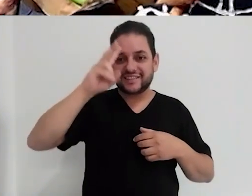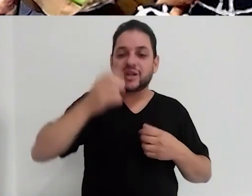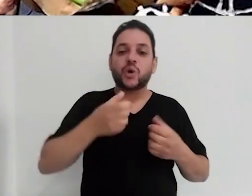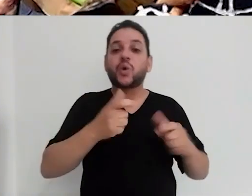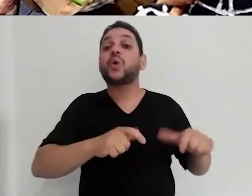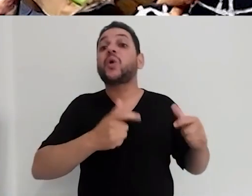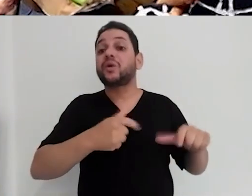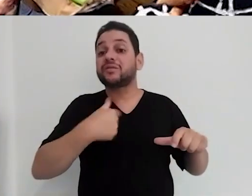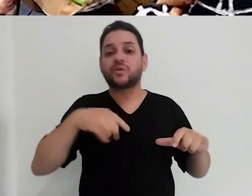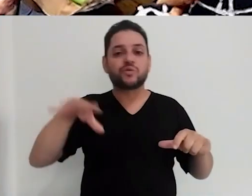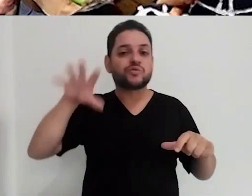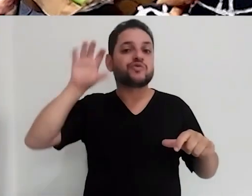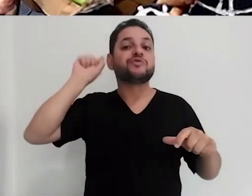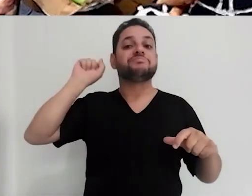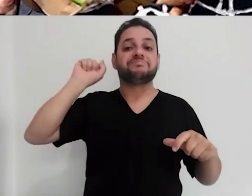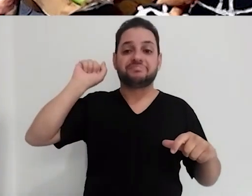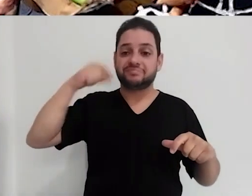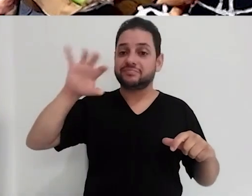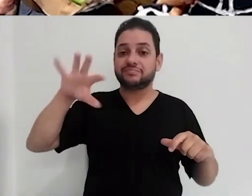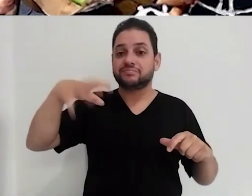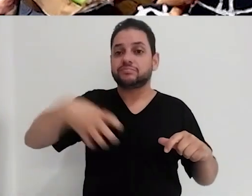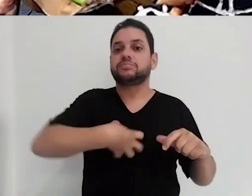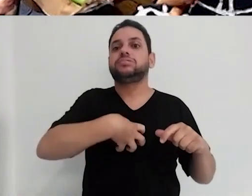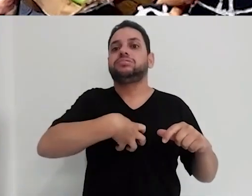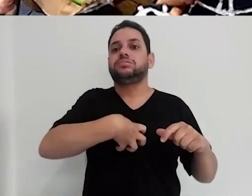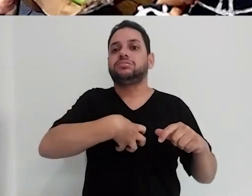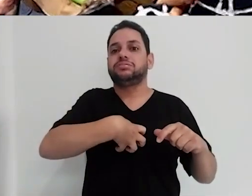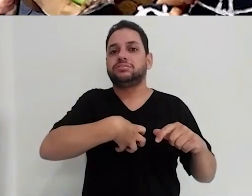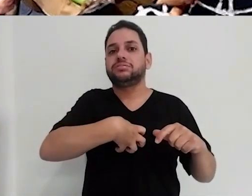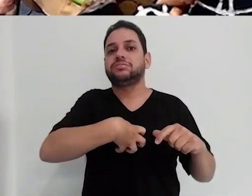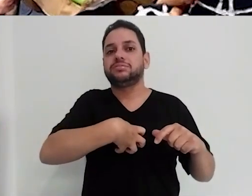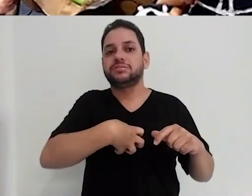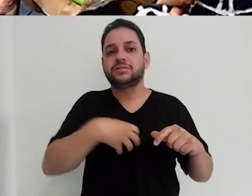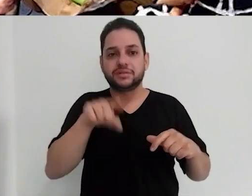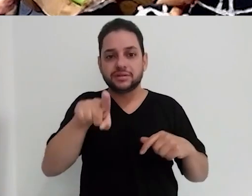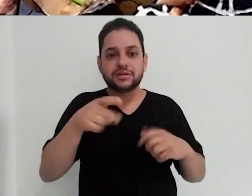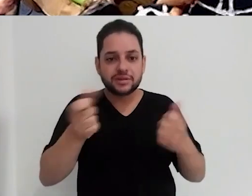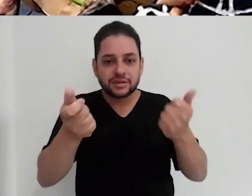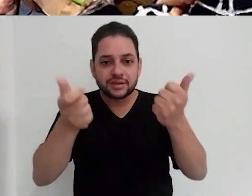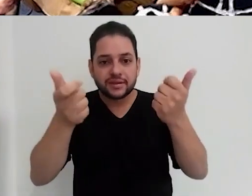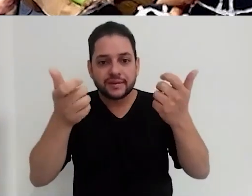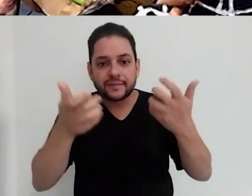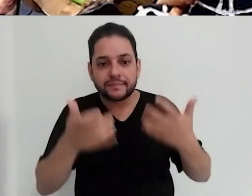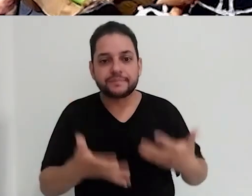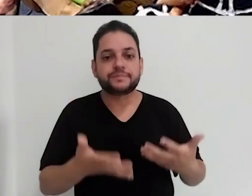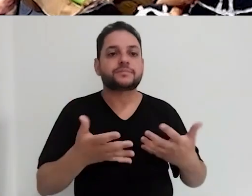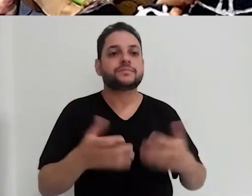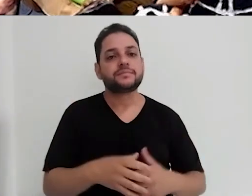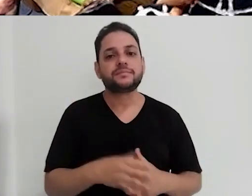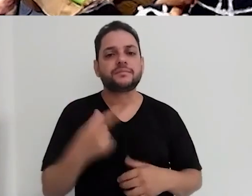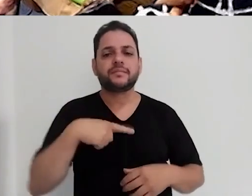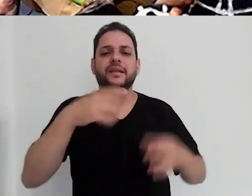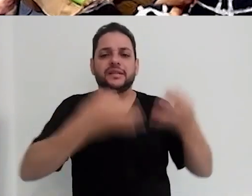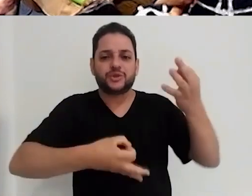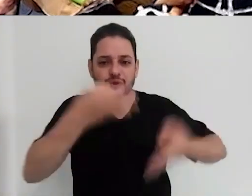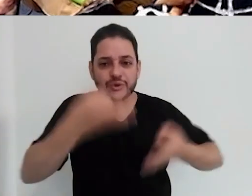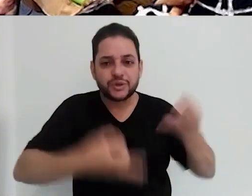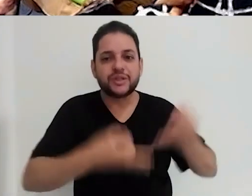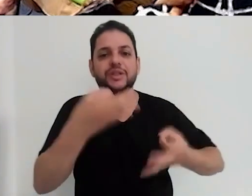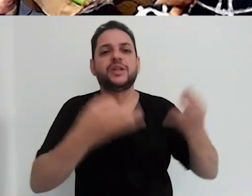impactante, né? E você falou um pouquinho sobre a questão da justiça, do